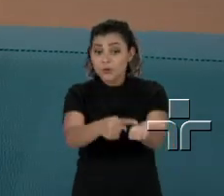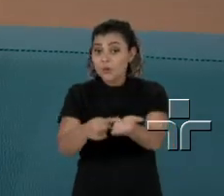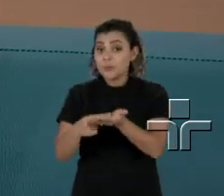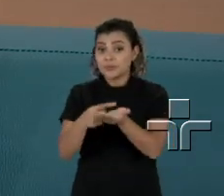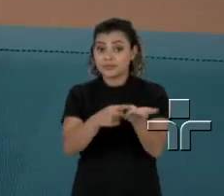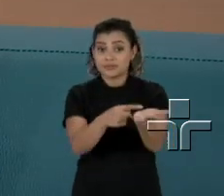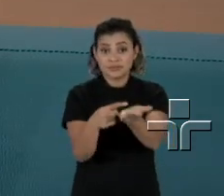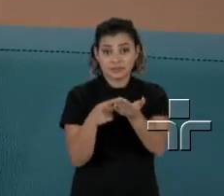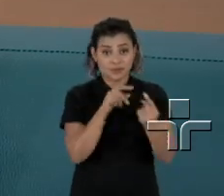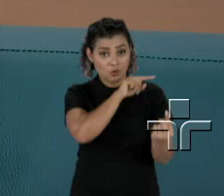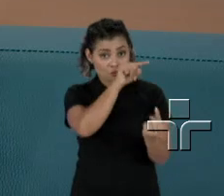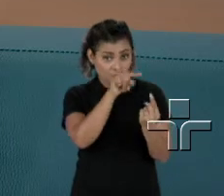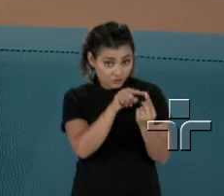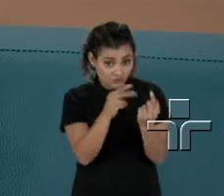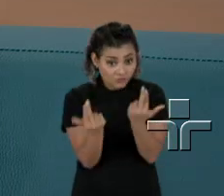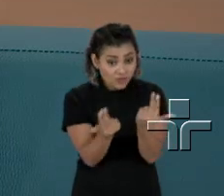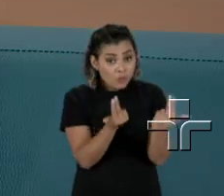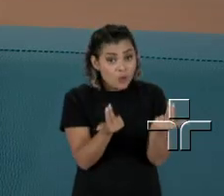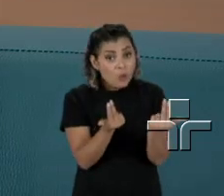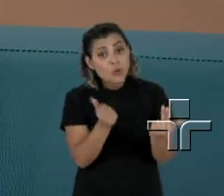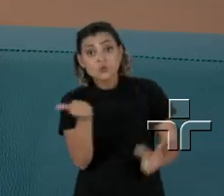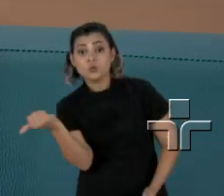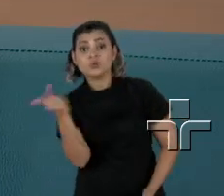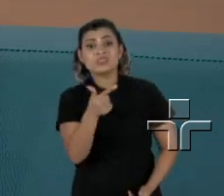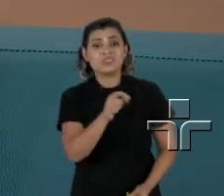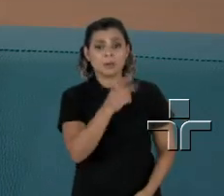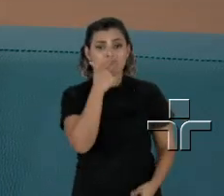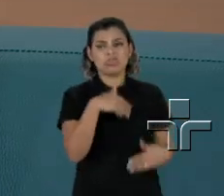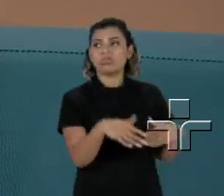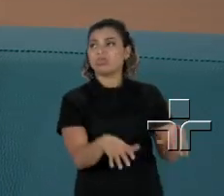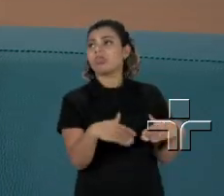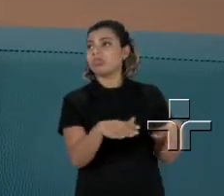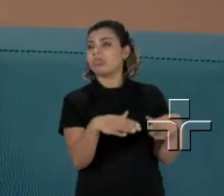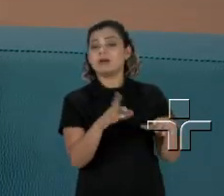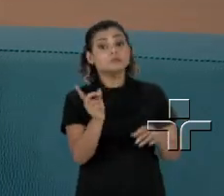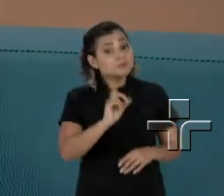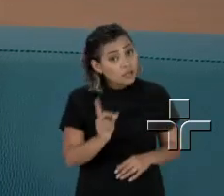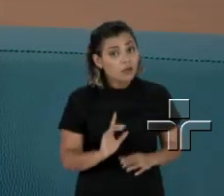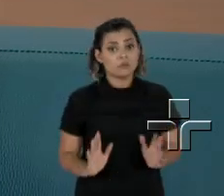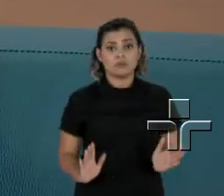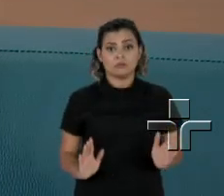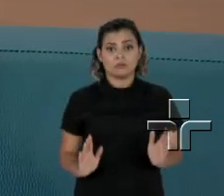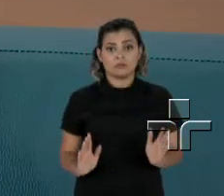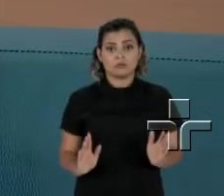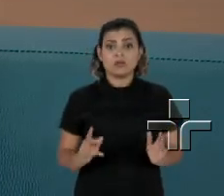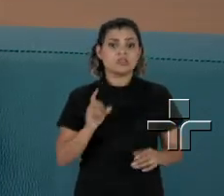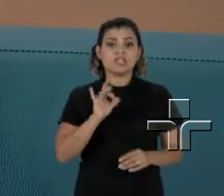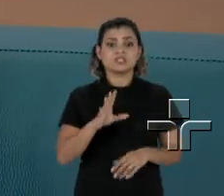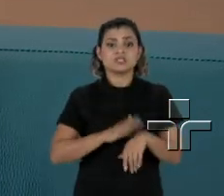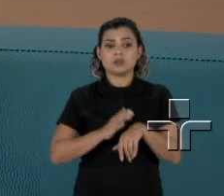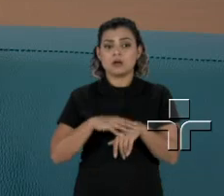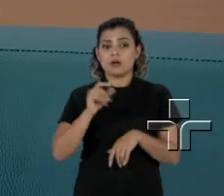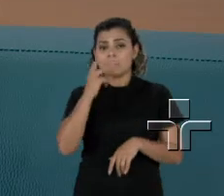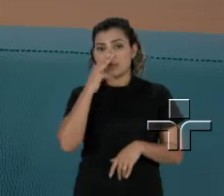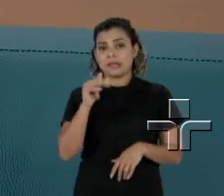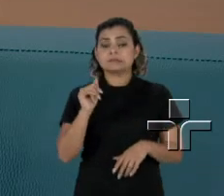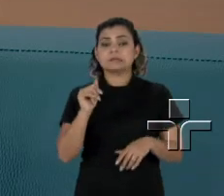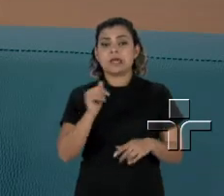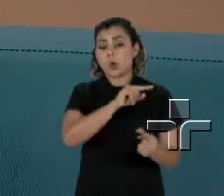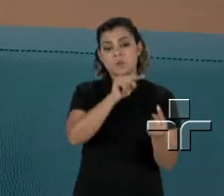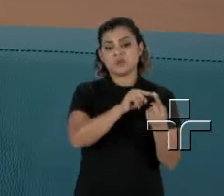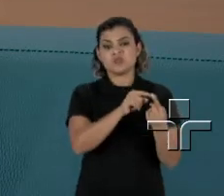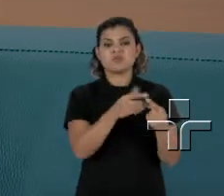os objetivos né do que você deixar a coisa rolar e isso não quer dizer que uma hora ou outra um vai querer sair do